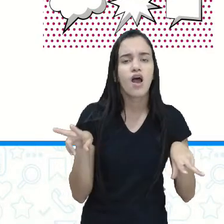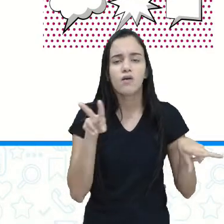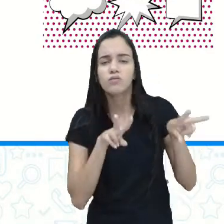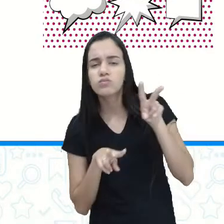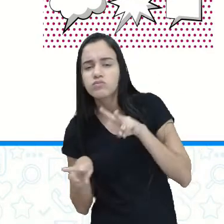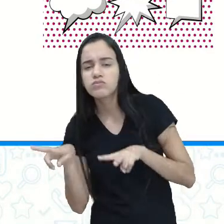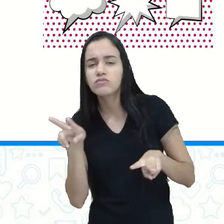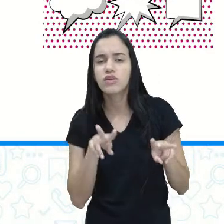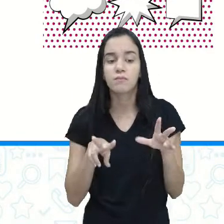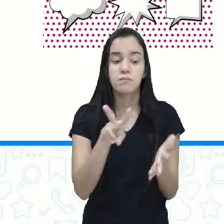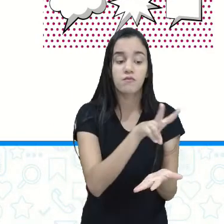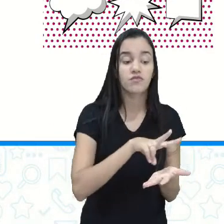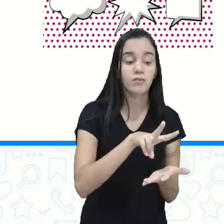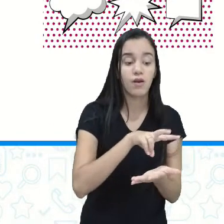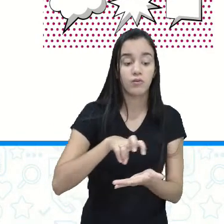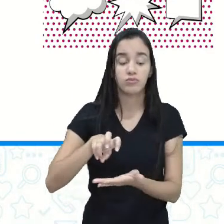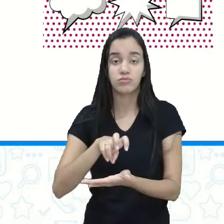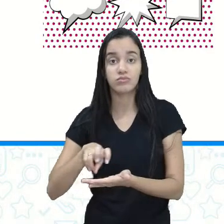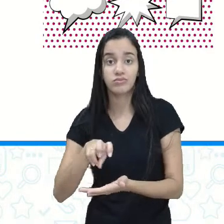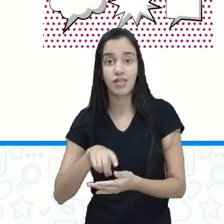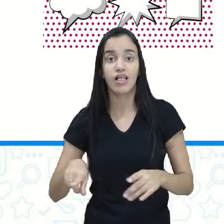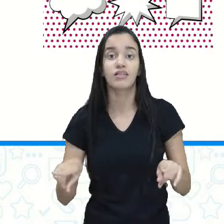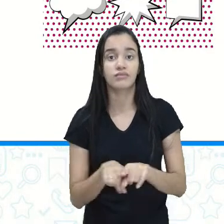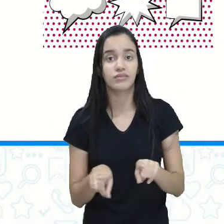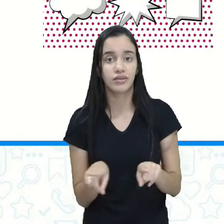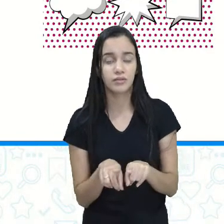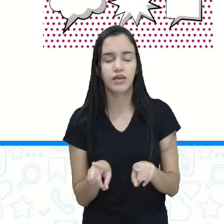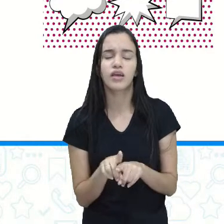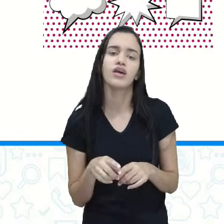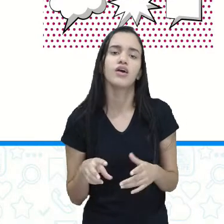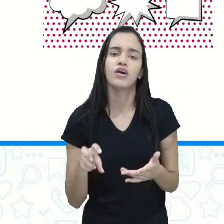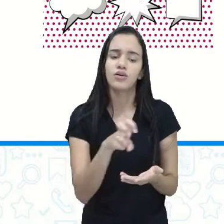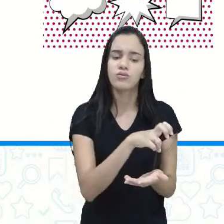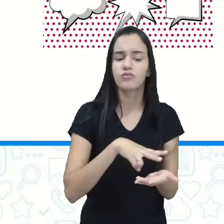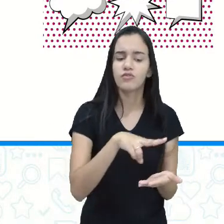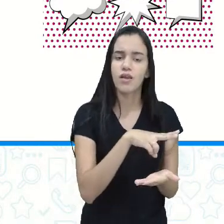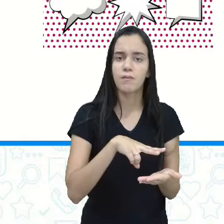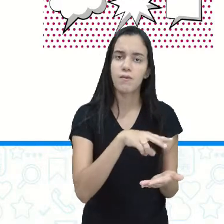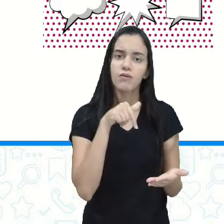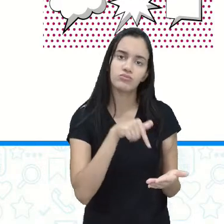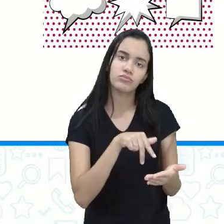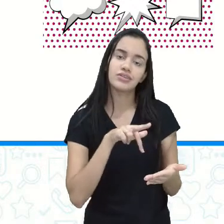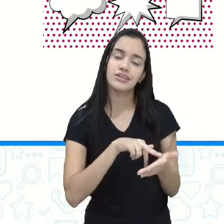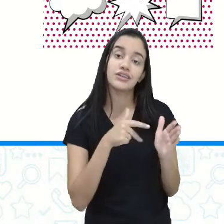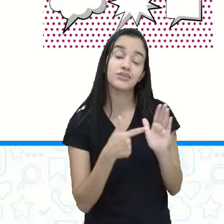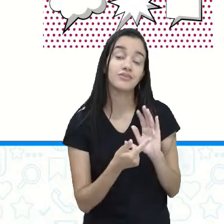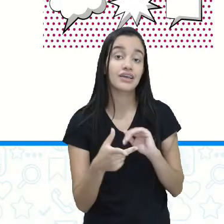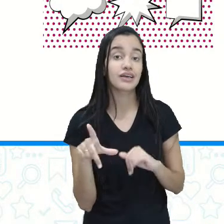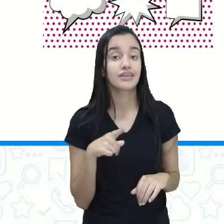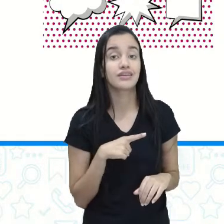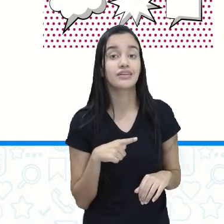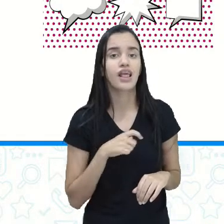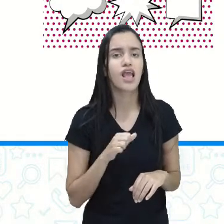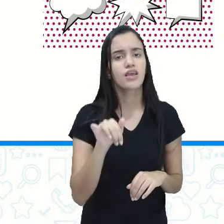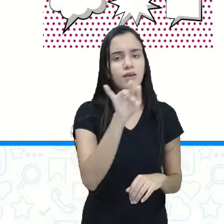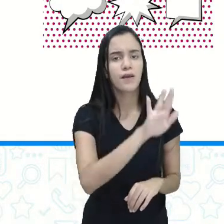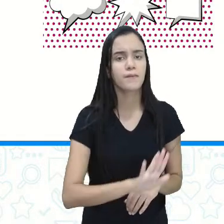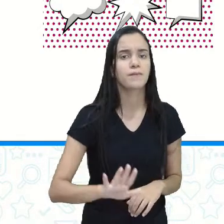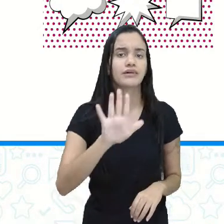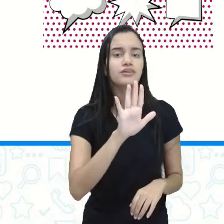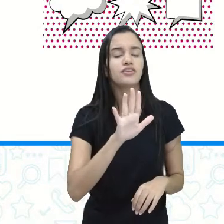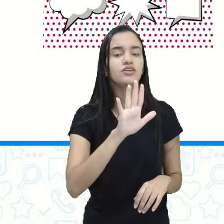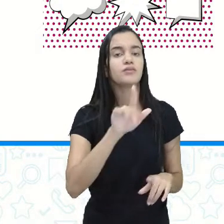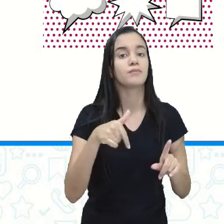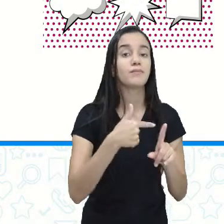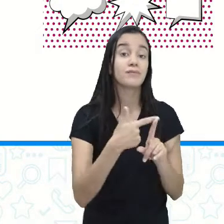ou não verbal, como eu já expliquei aqui. O que é linguagem verbal? Aquela linguagem que tem imagens e